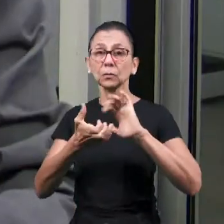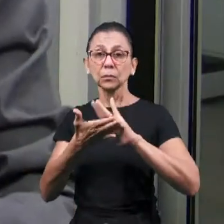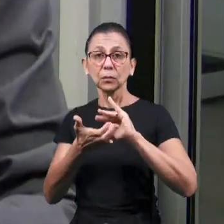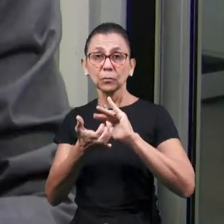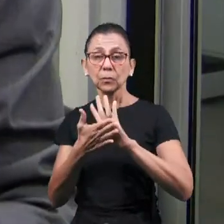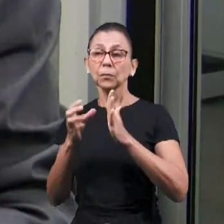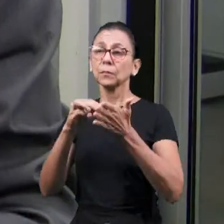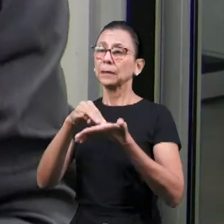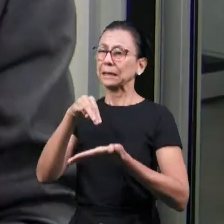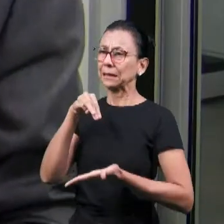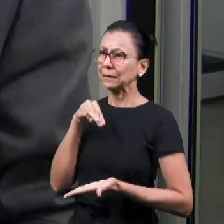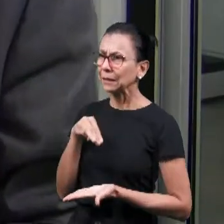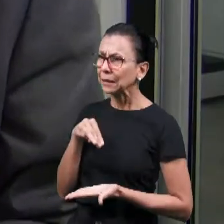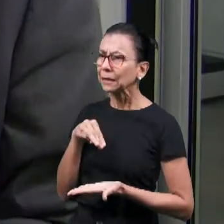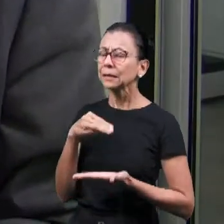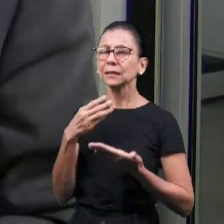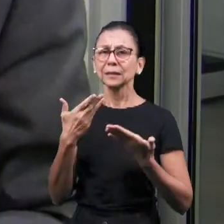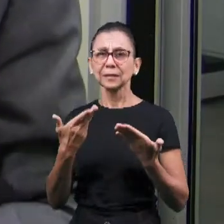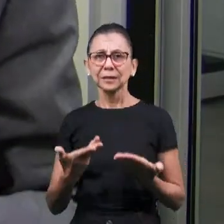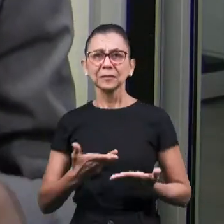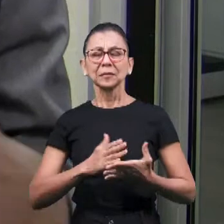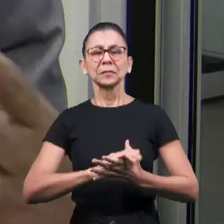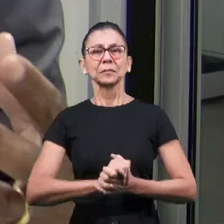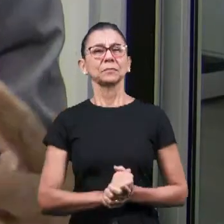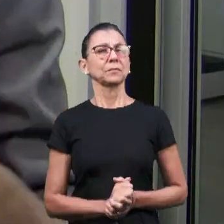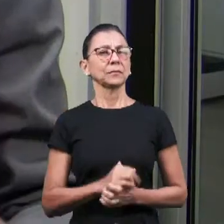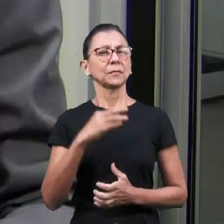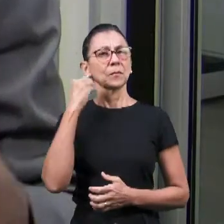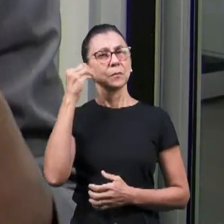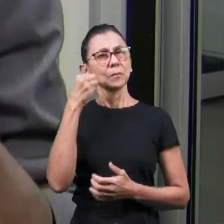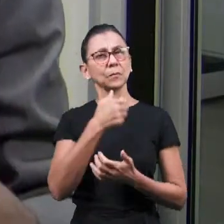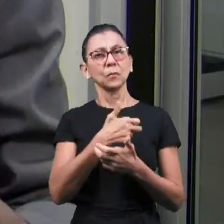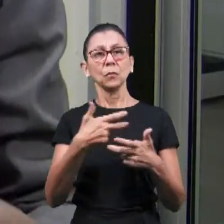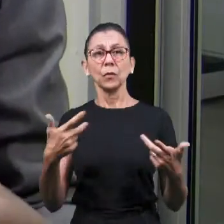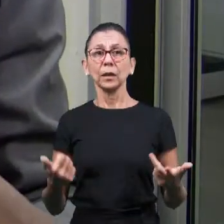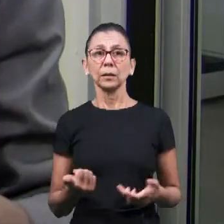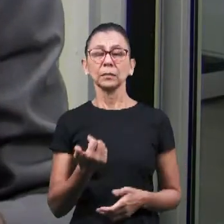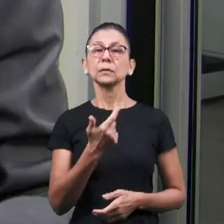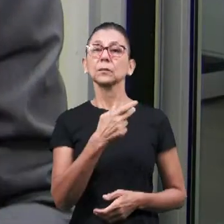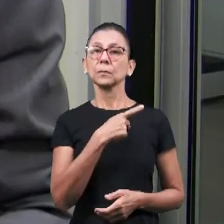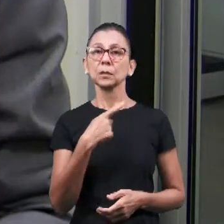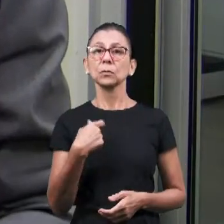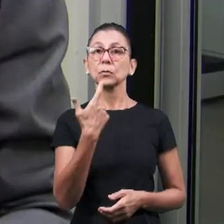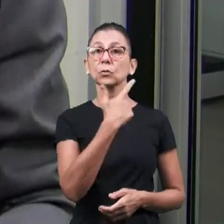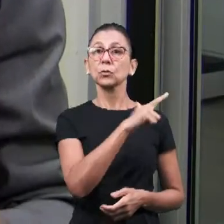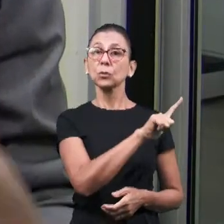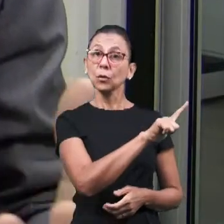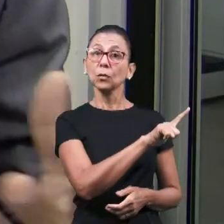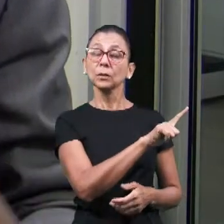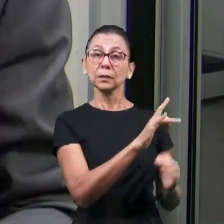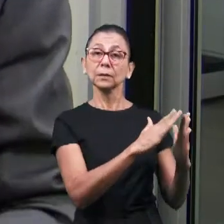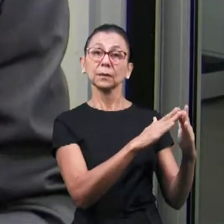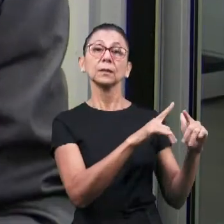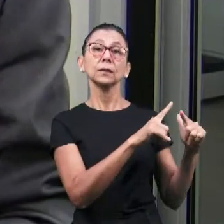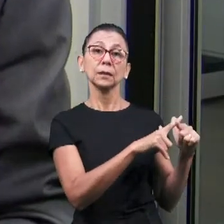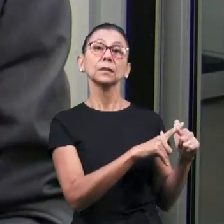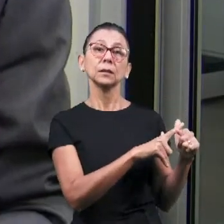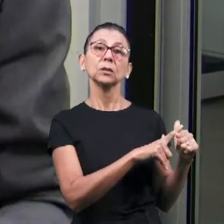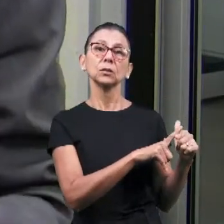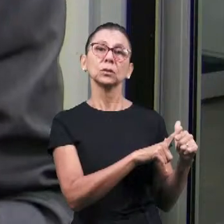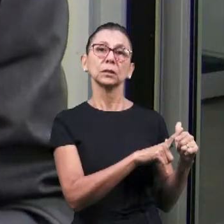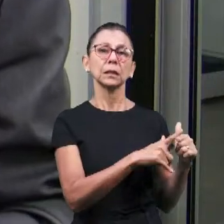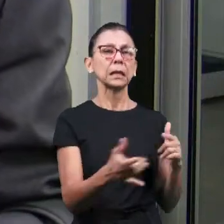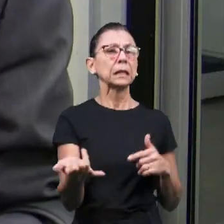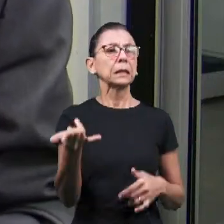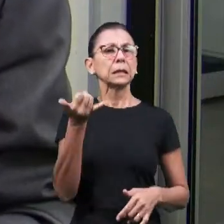e o pastor ficou feliz da vida. Então, pastores ligando pra glorificar o Senhor por esse trabalho, porque realmente